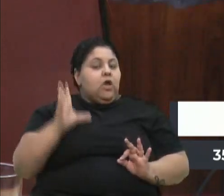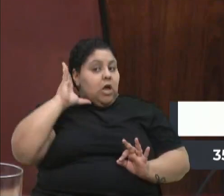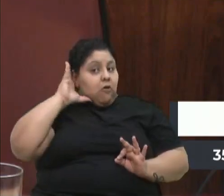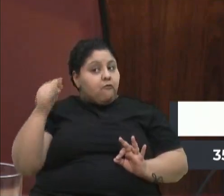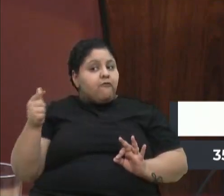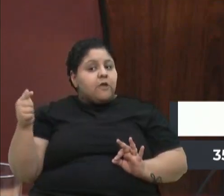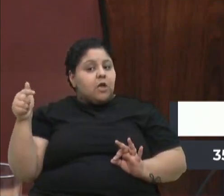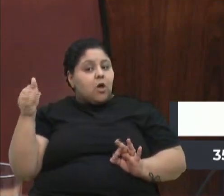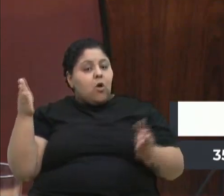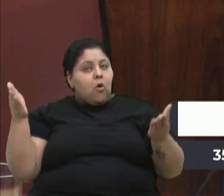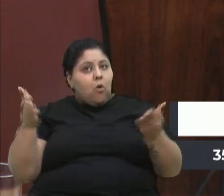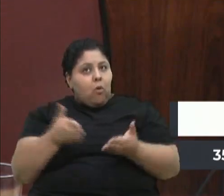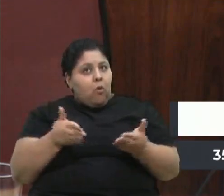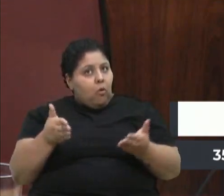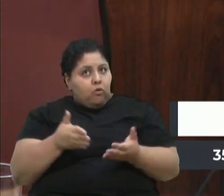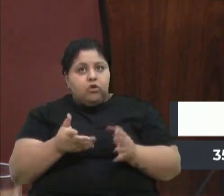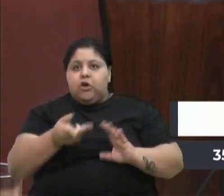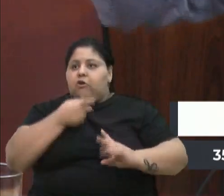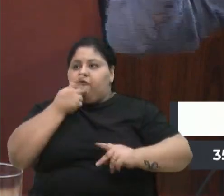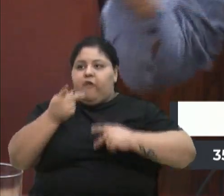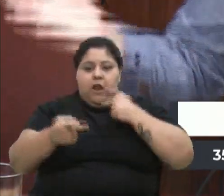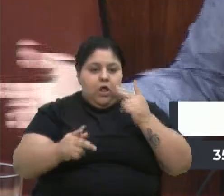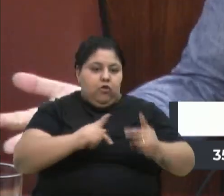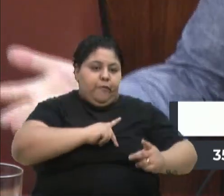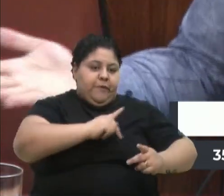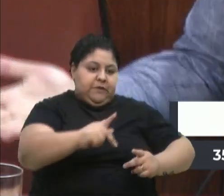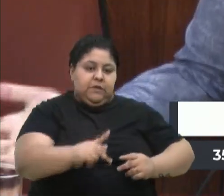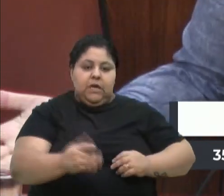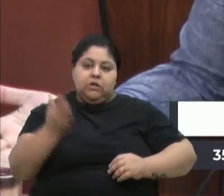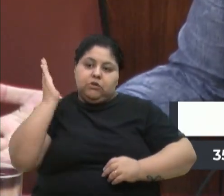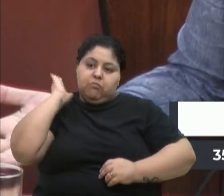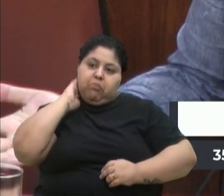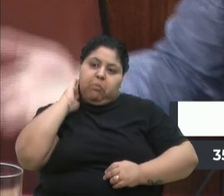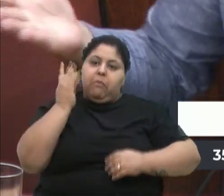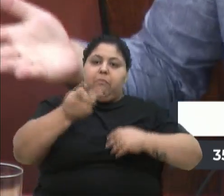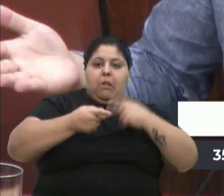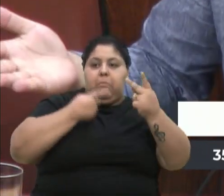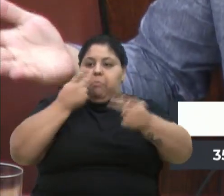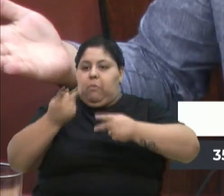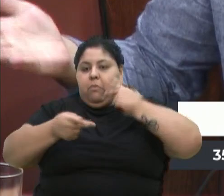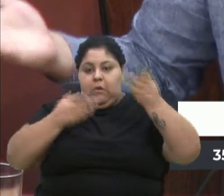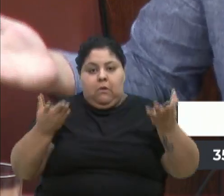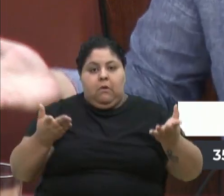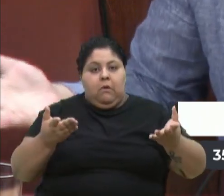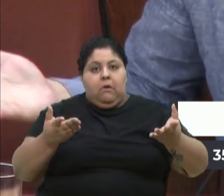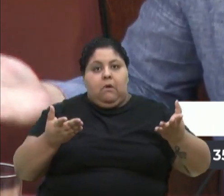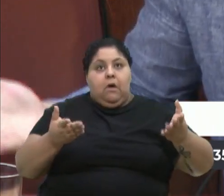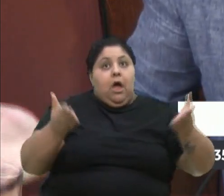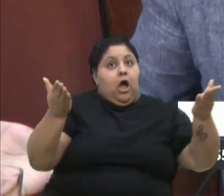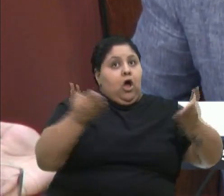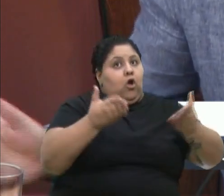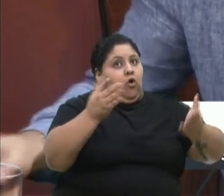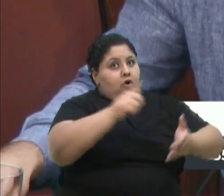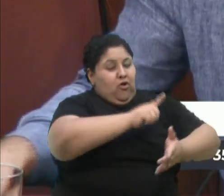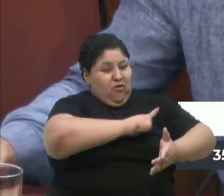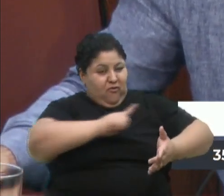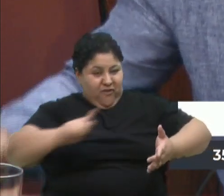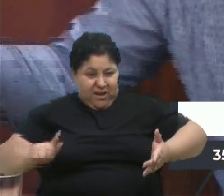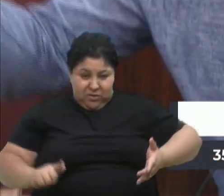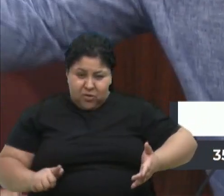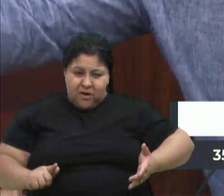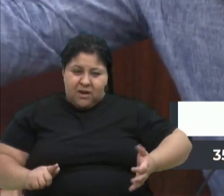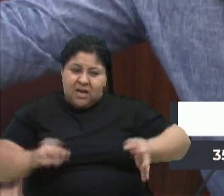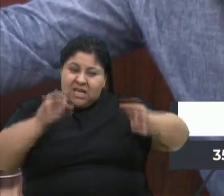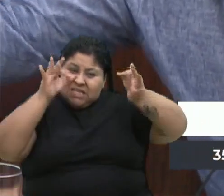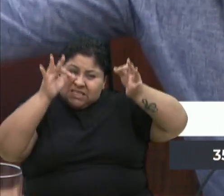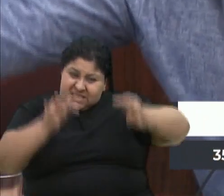que o presidente não sei o quê, que isso e aquilo. Pois é, mas daí o governador, é oportuno, é adequado o governador estar